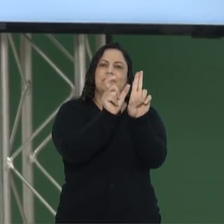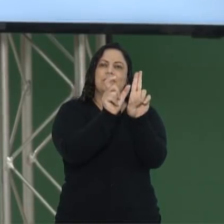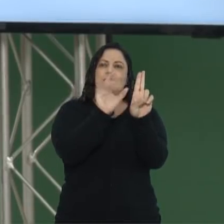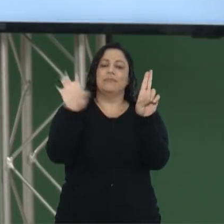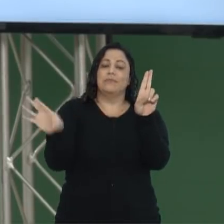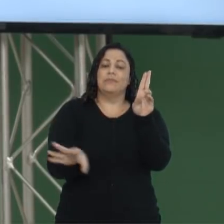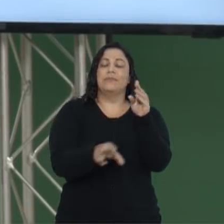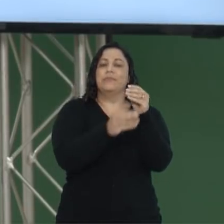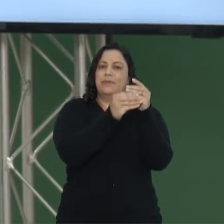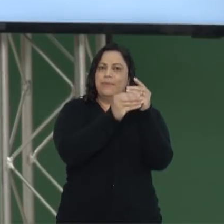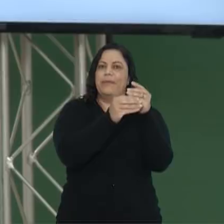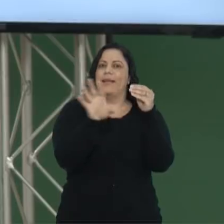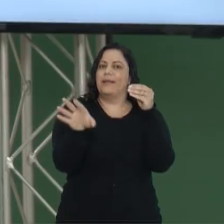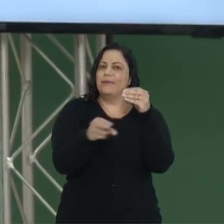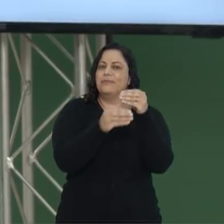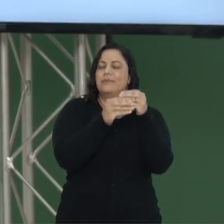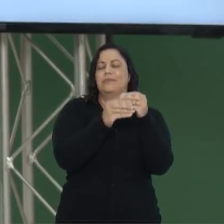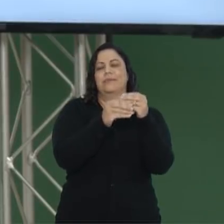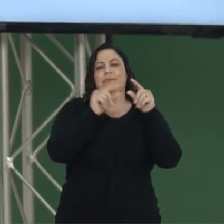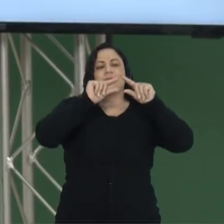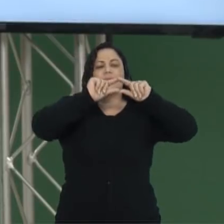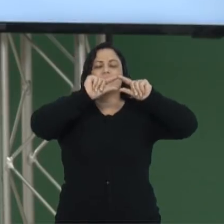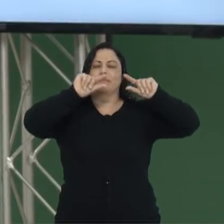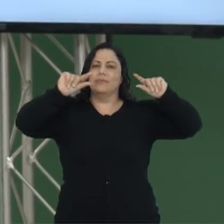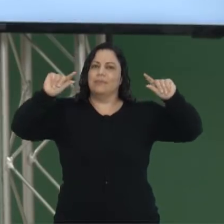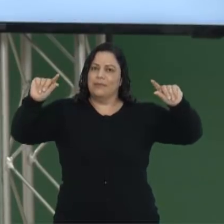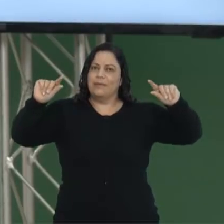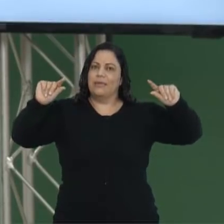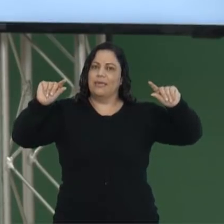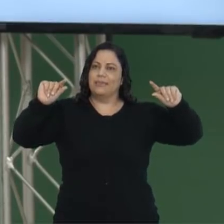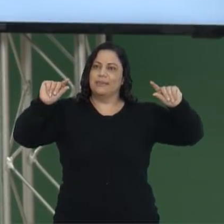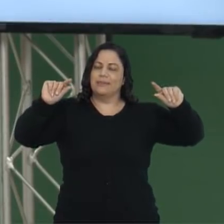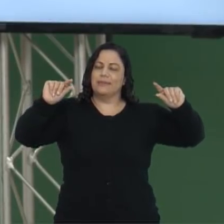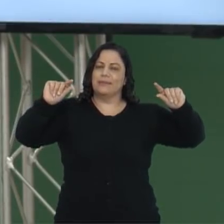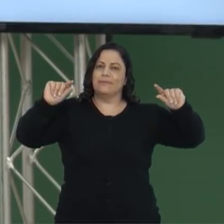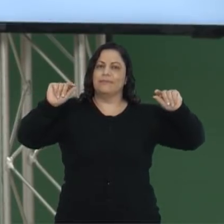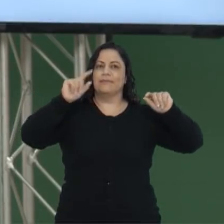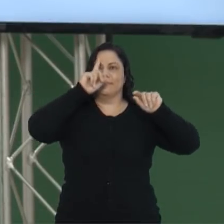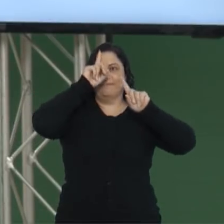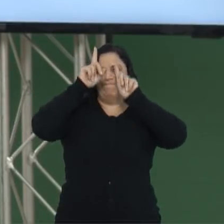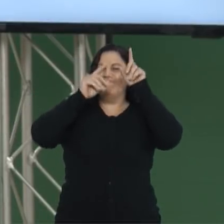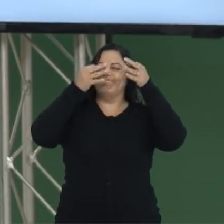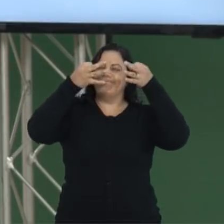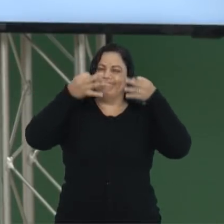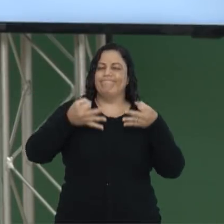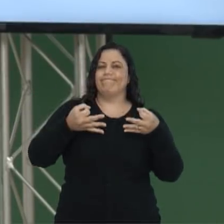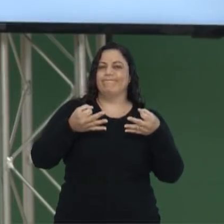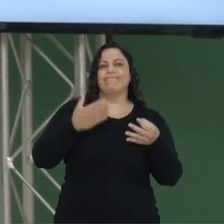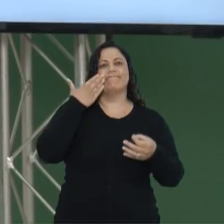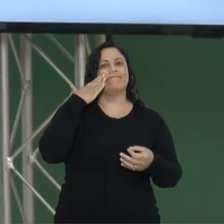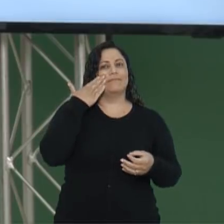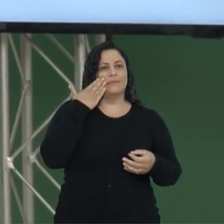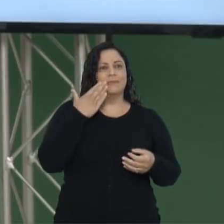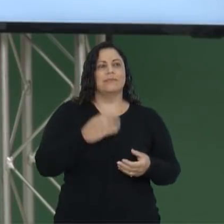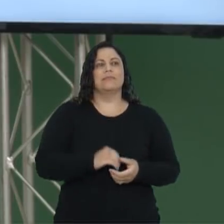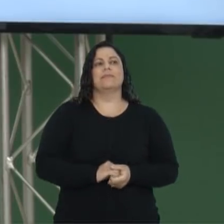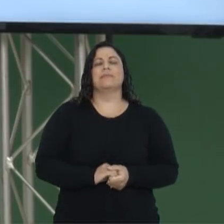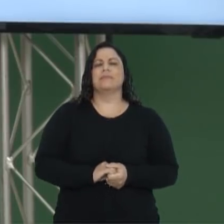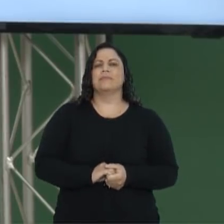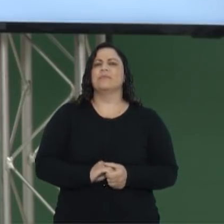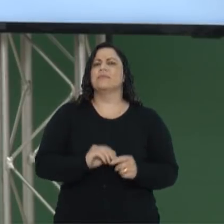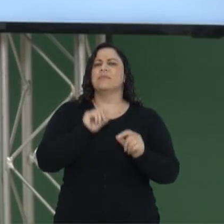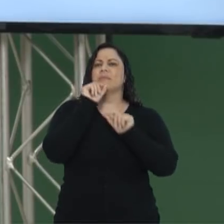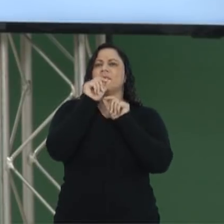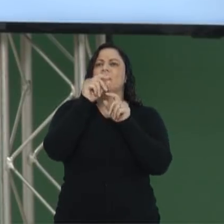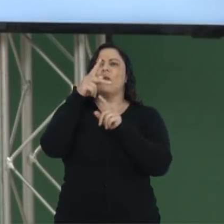ele precisa para ficar completo, para ficar com a ideia direitinho, para a gente entender. De onde eu tiro esse complemento